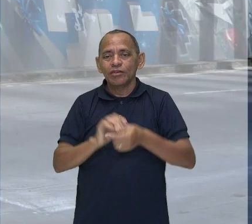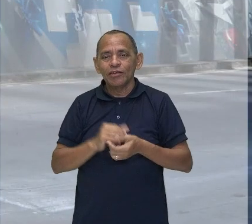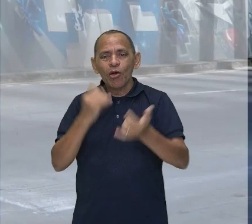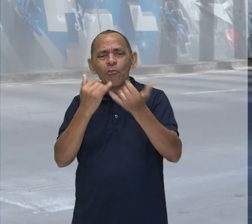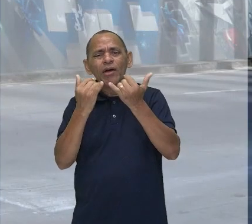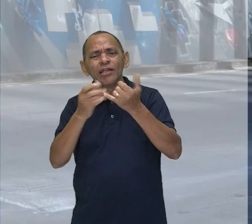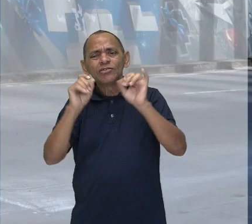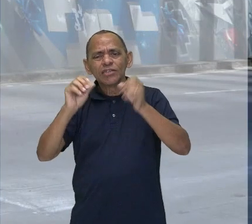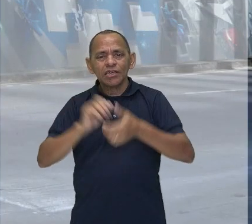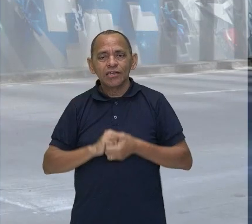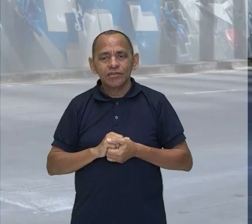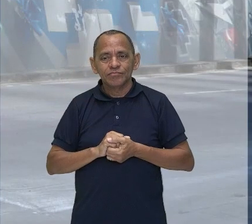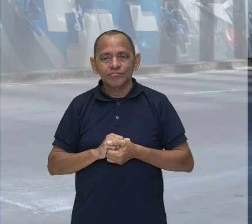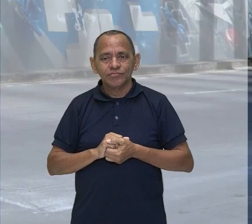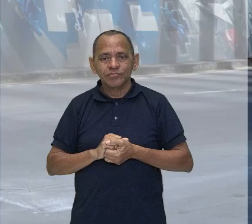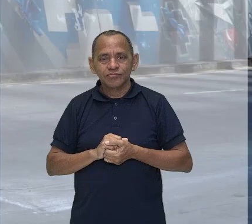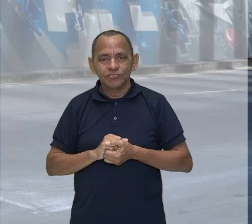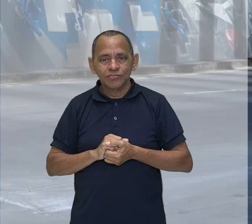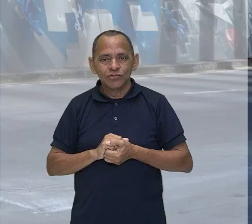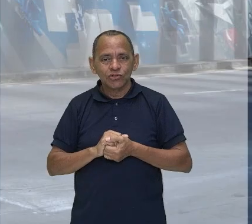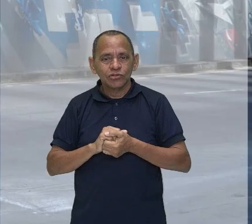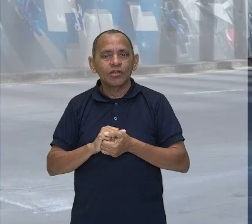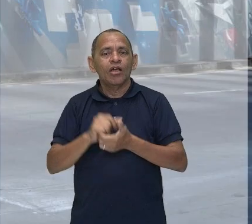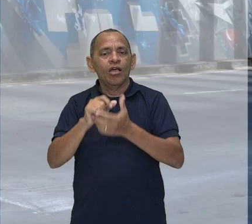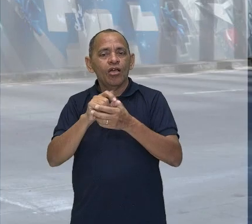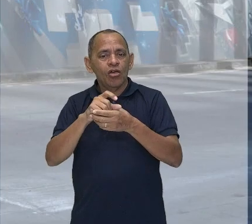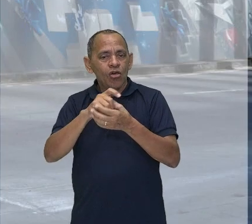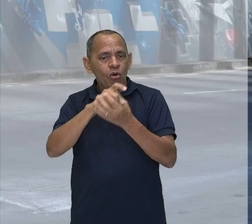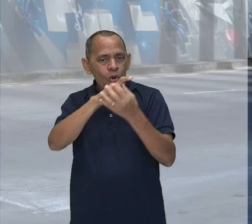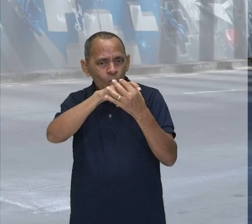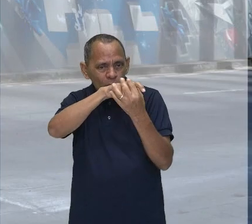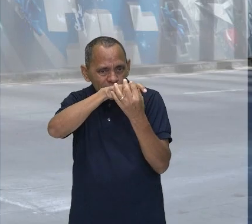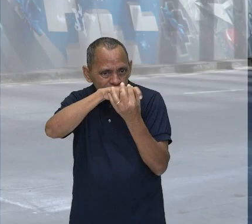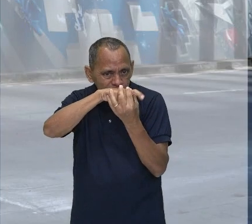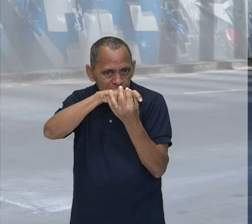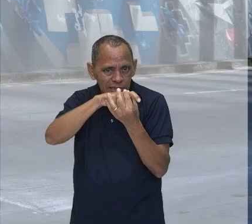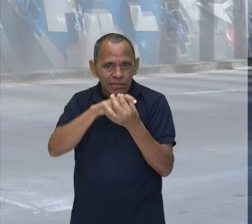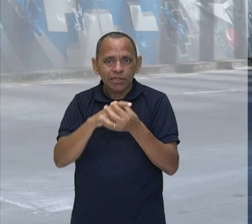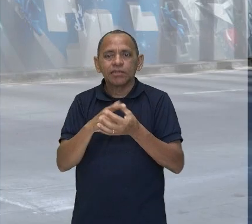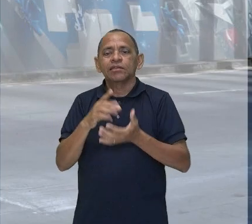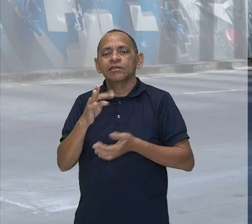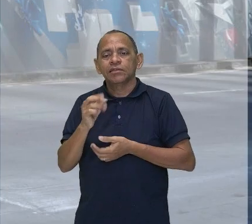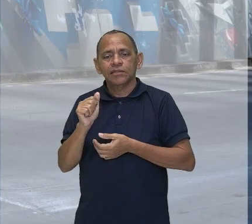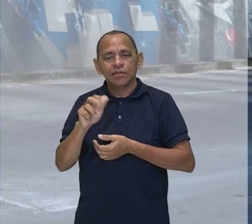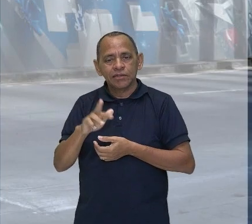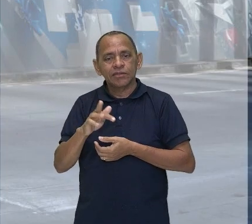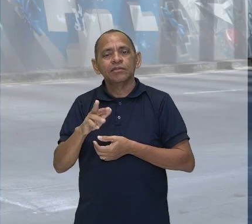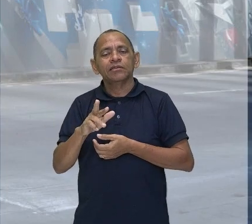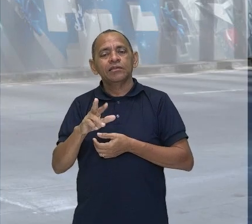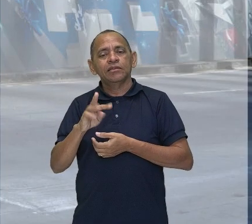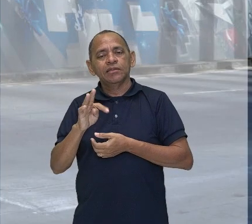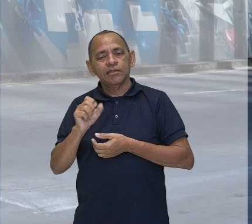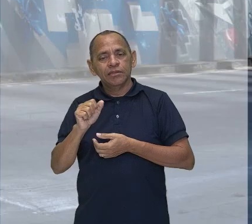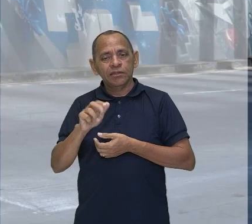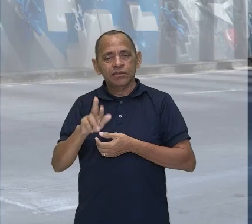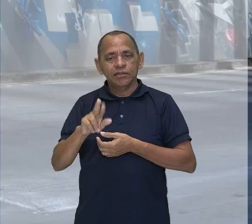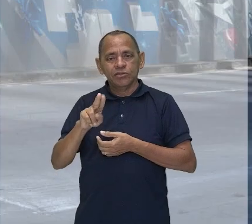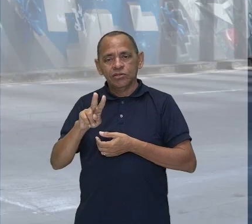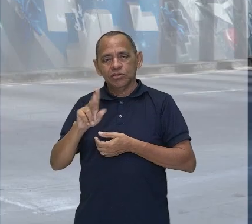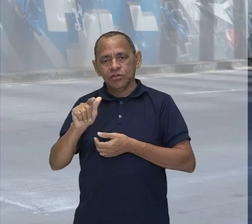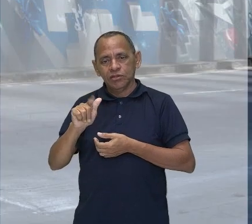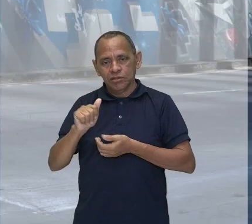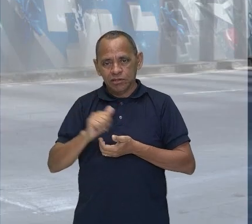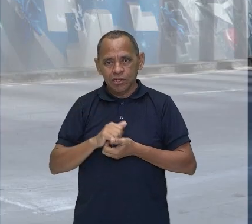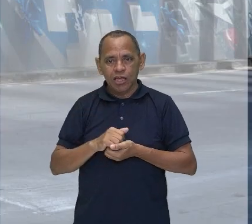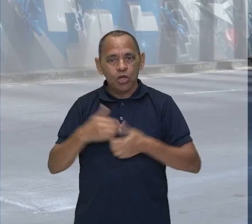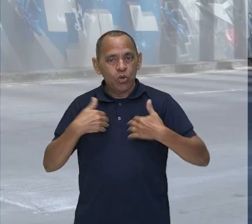que é uma tartaruga? Tem um animal assim azul, tá na água. Então vejam que parece algo mais